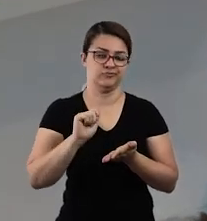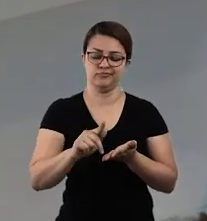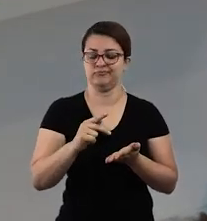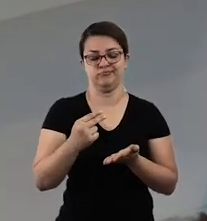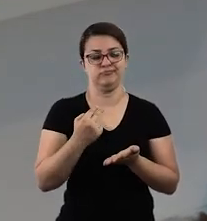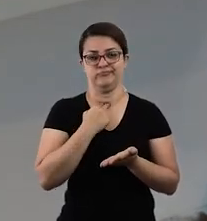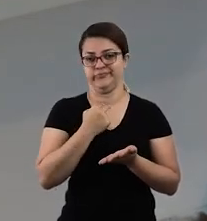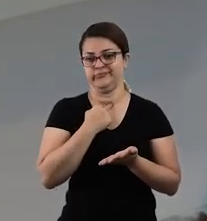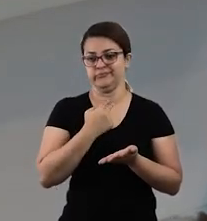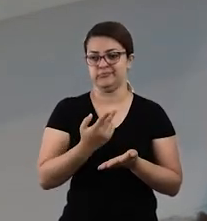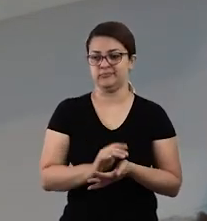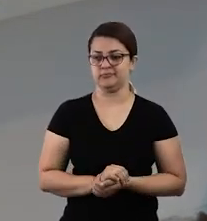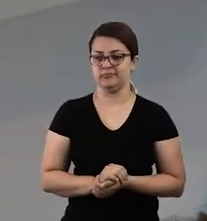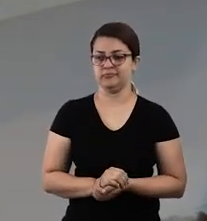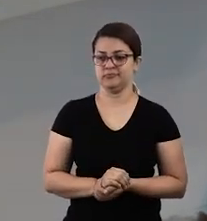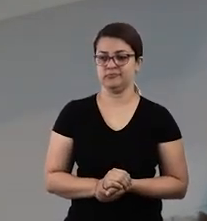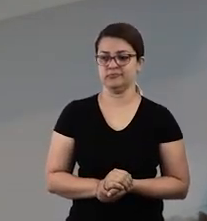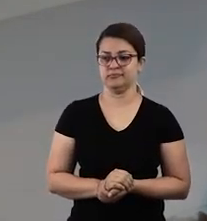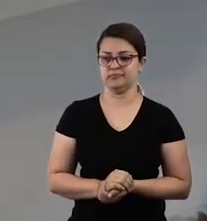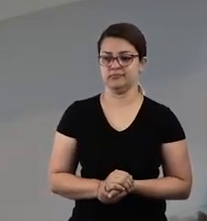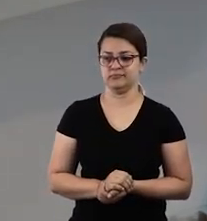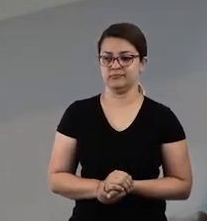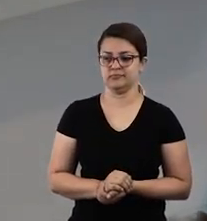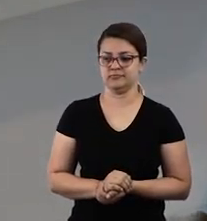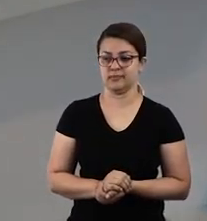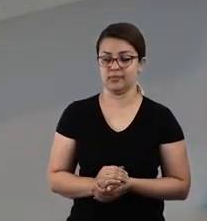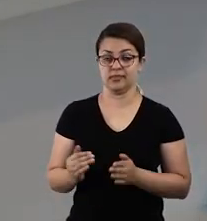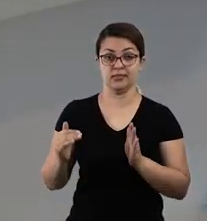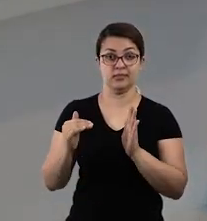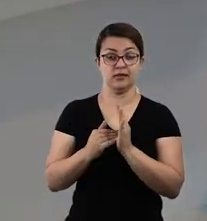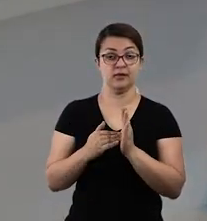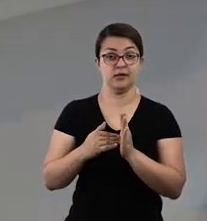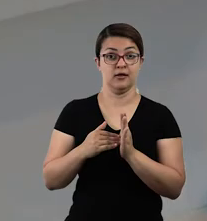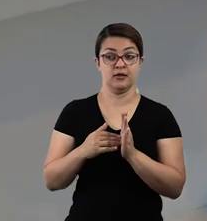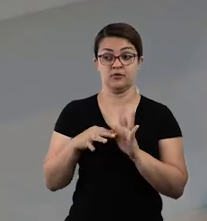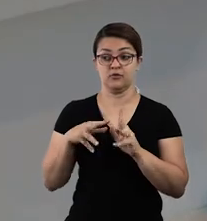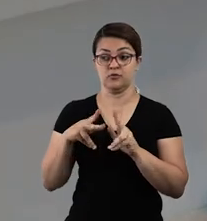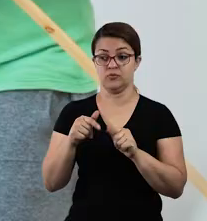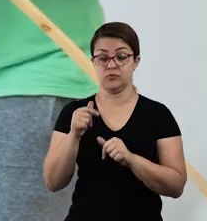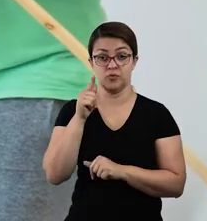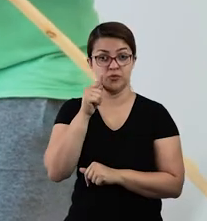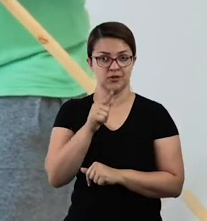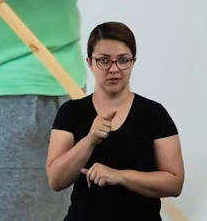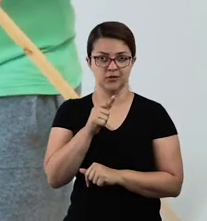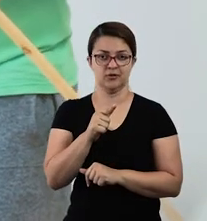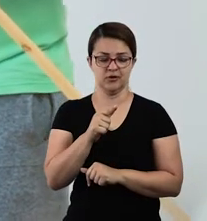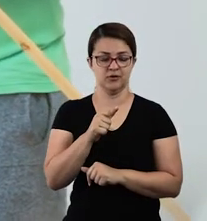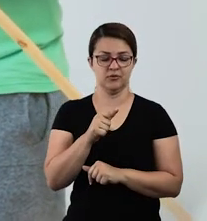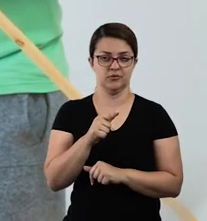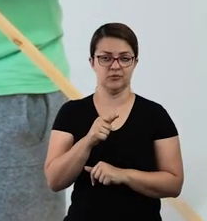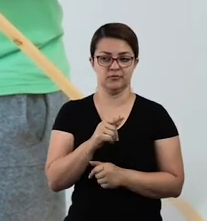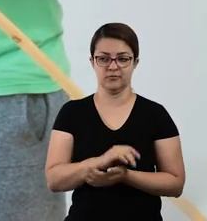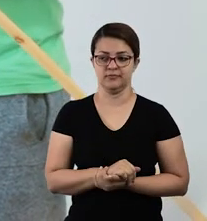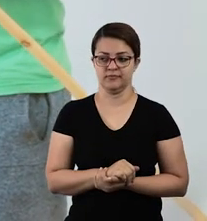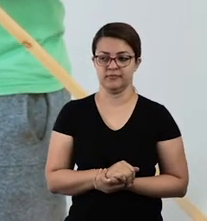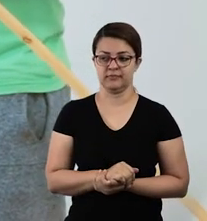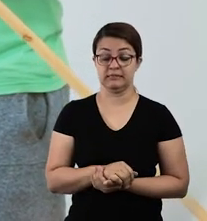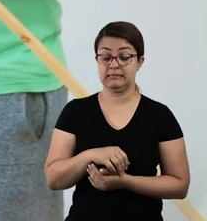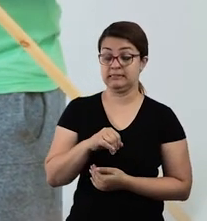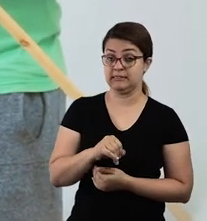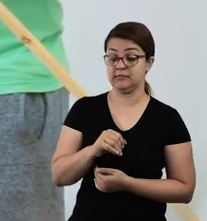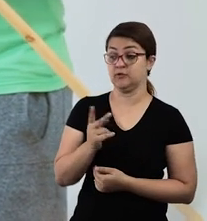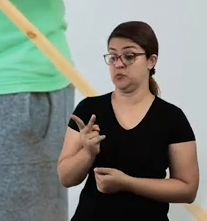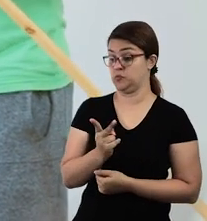aqui, ó. Tá? Até concluir todo esse circuito, beleza? Se tiver